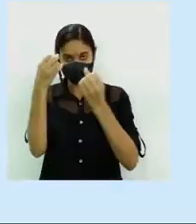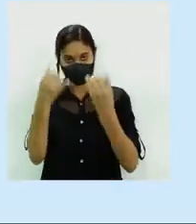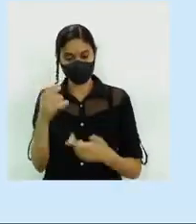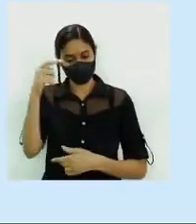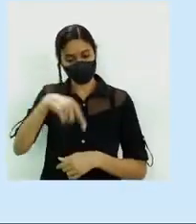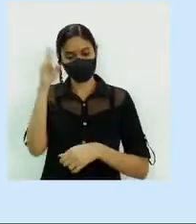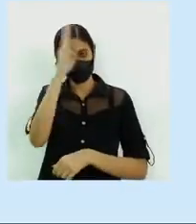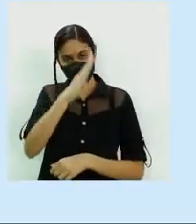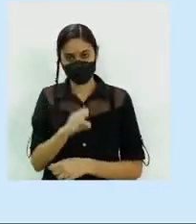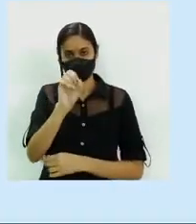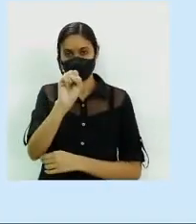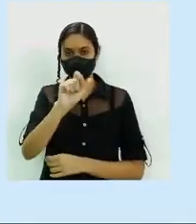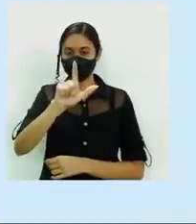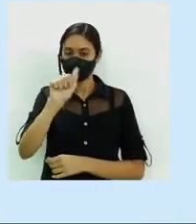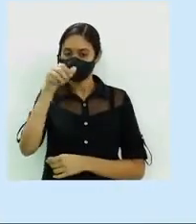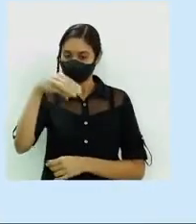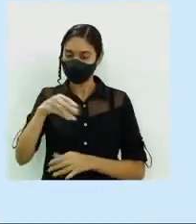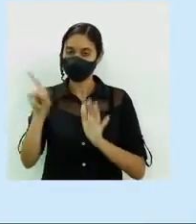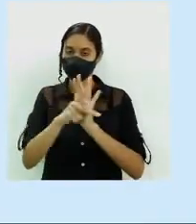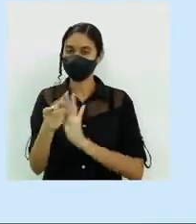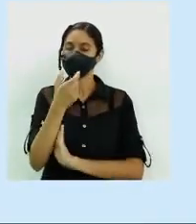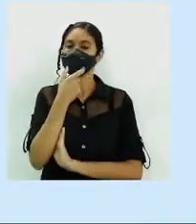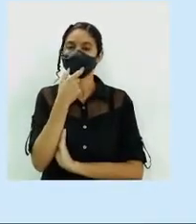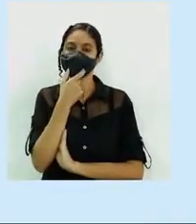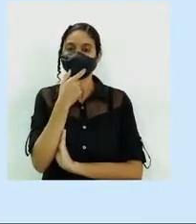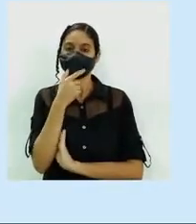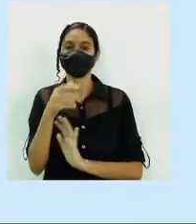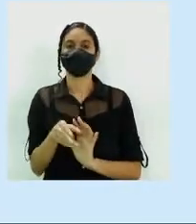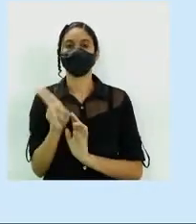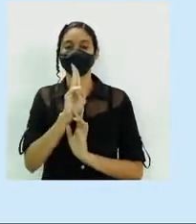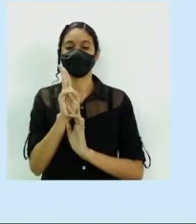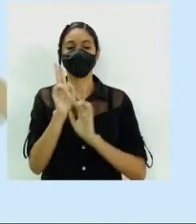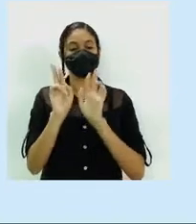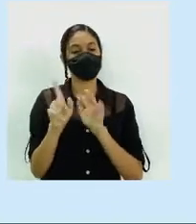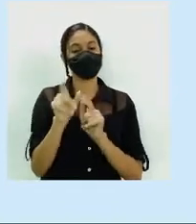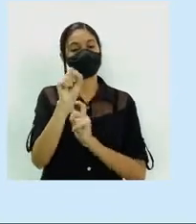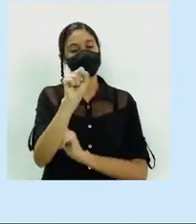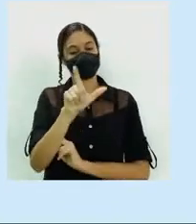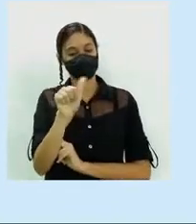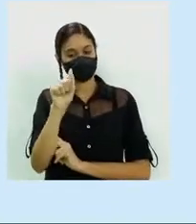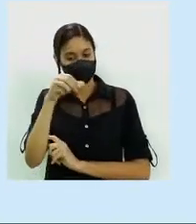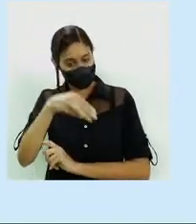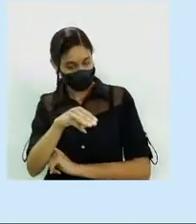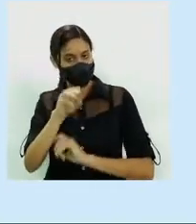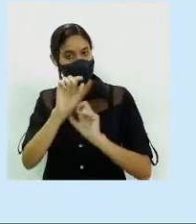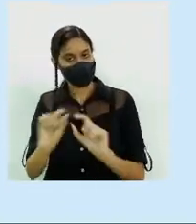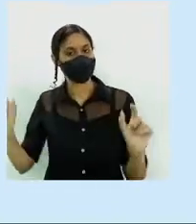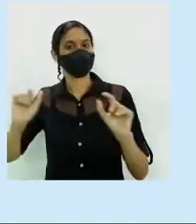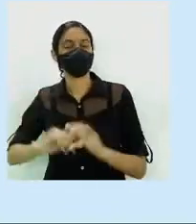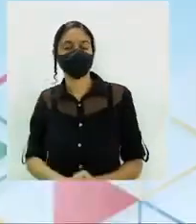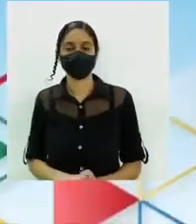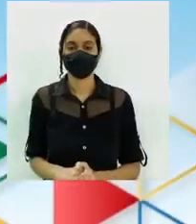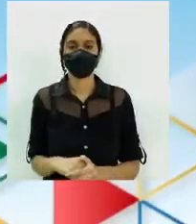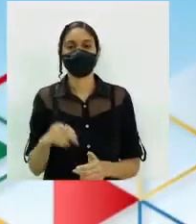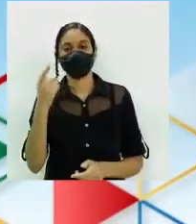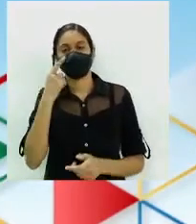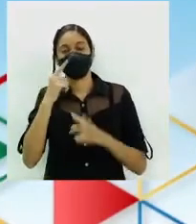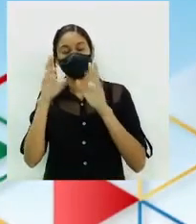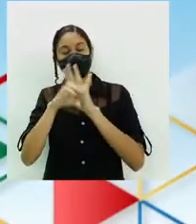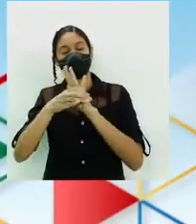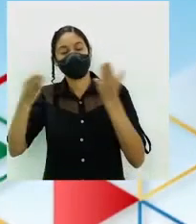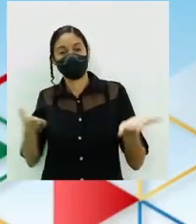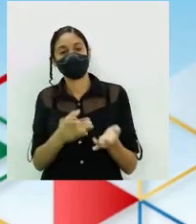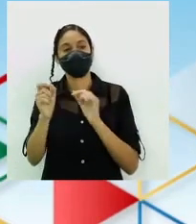Brasil slam, mas de origem inglesa, então slam, né? Vamos se ligar no conteúdo da aula de hoje? Olha aí o